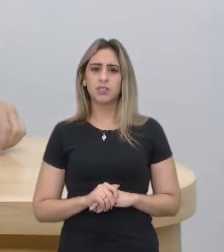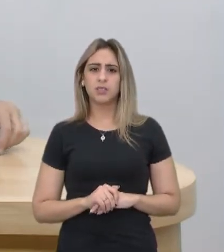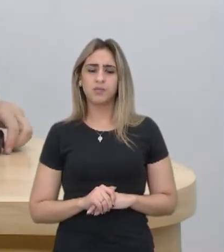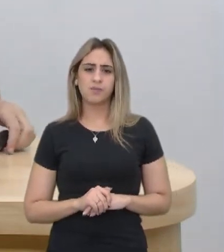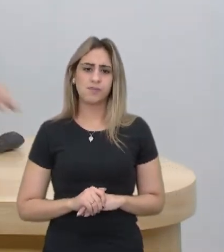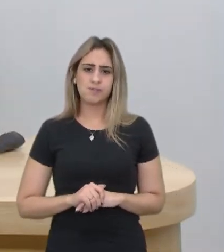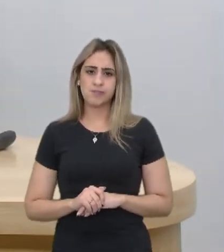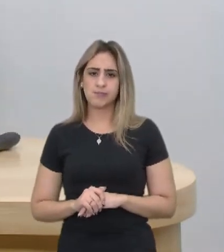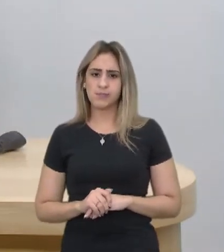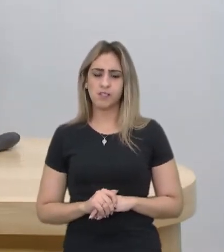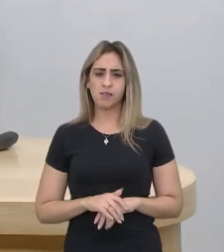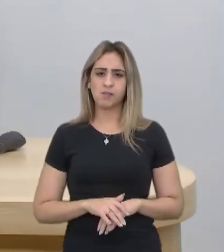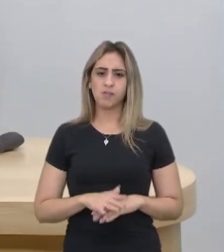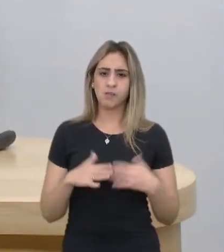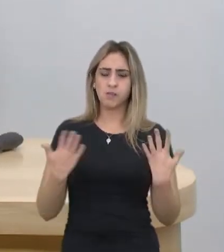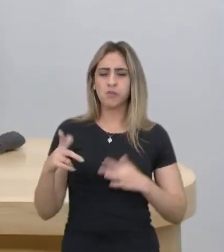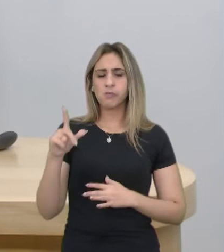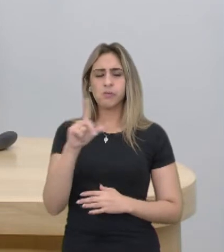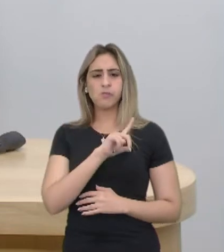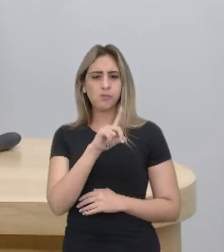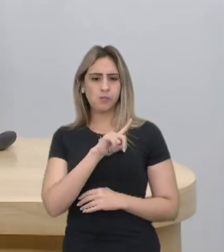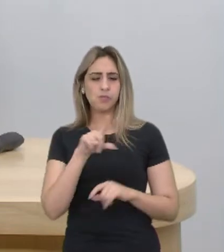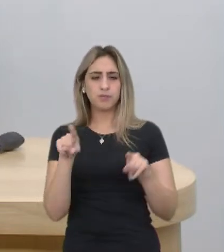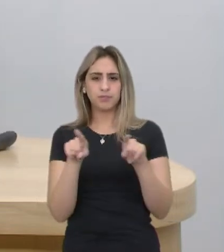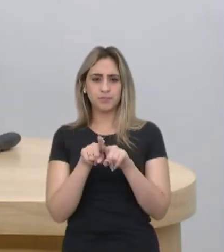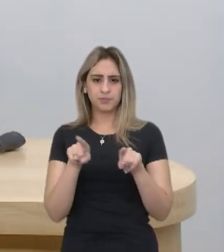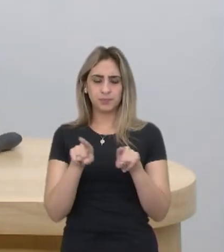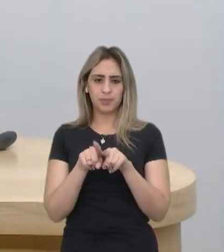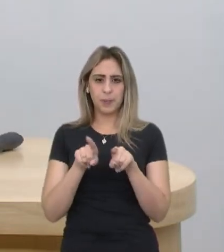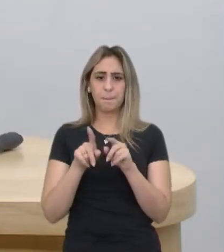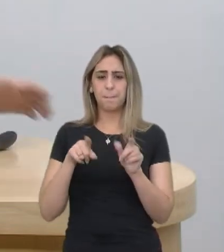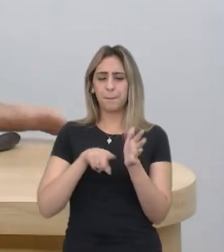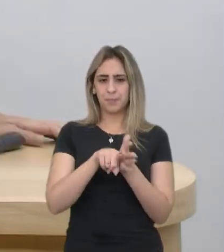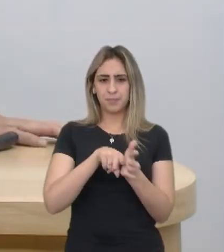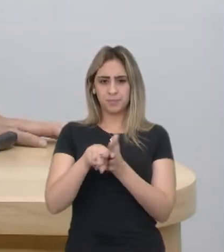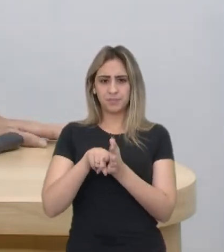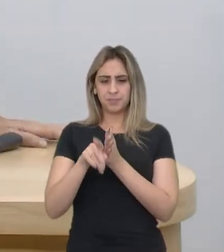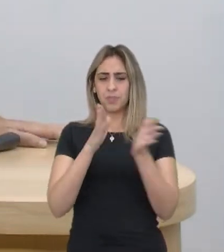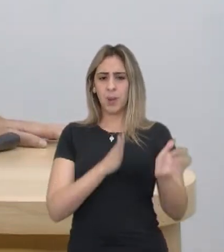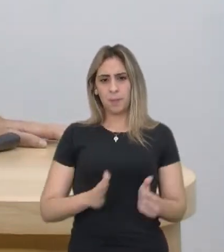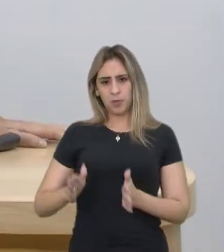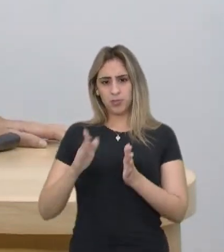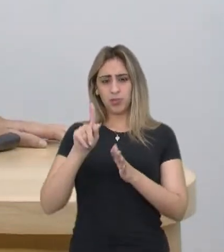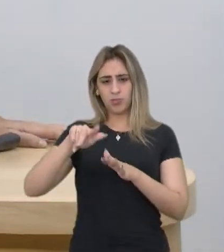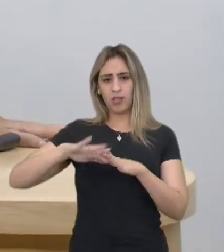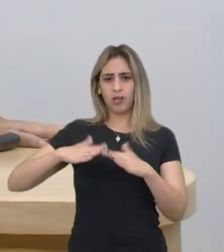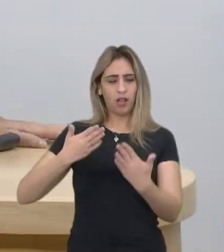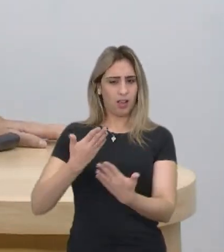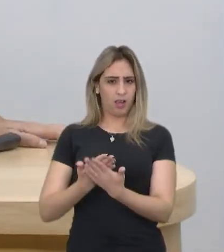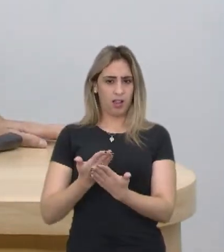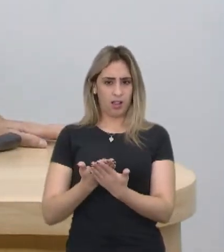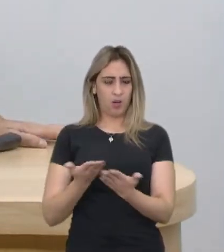E aí, pessoal, a gente teve na pesquisa, né, na produção dessa aula,